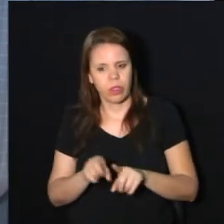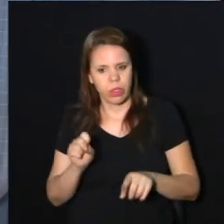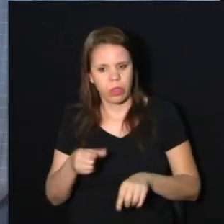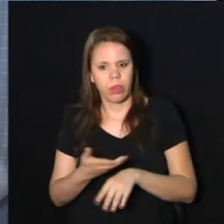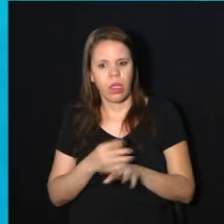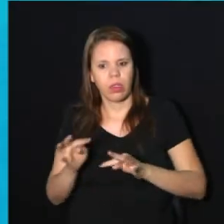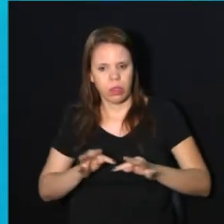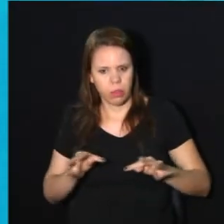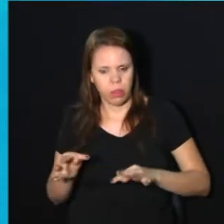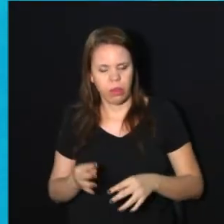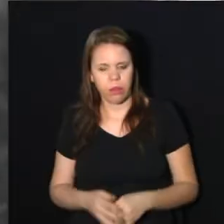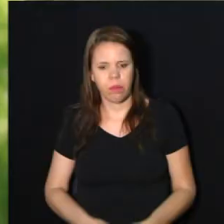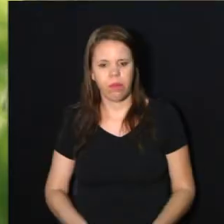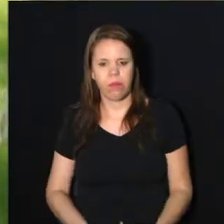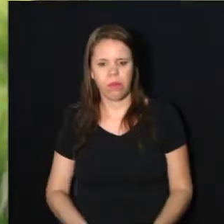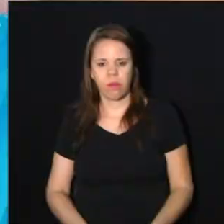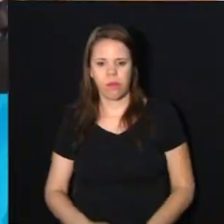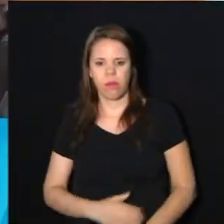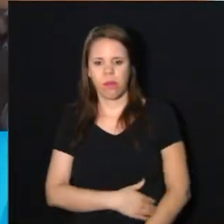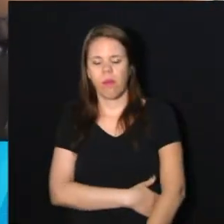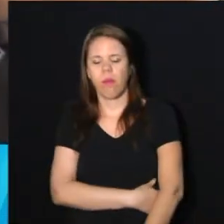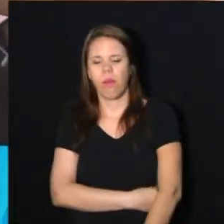depressa, melhor.